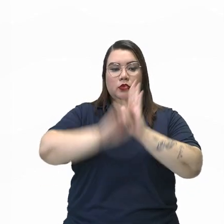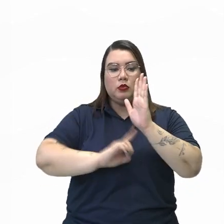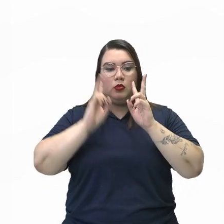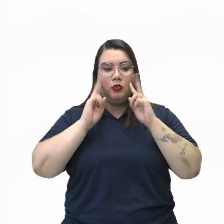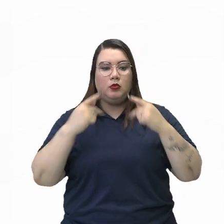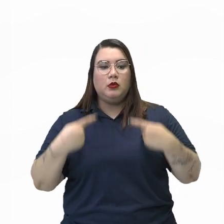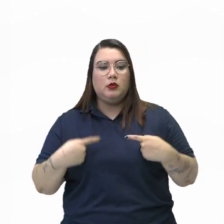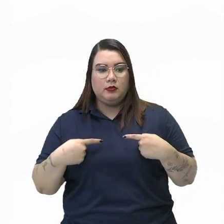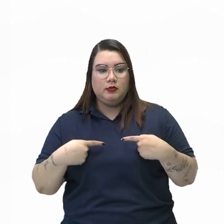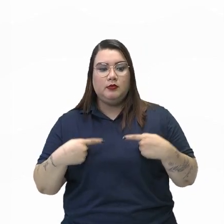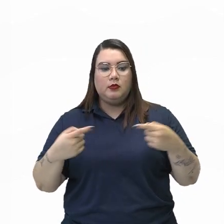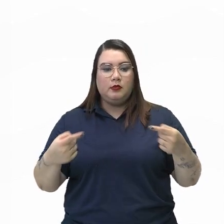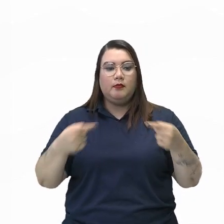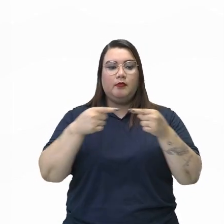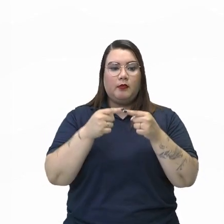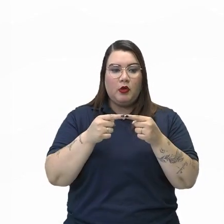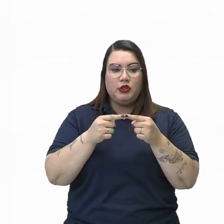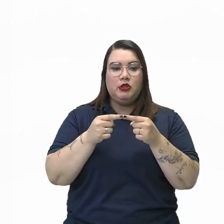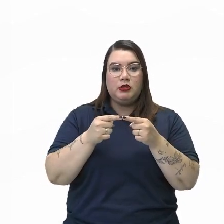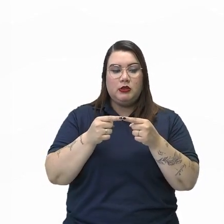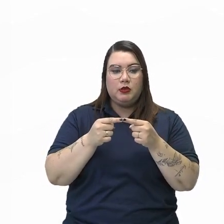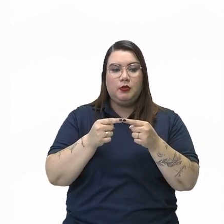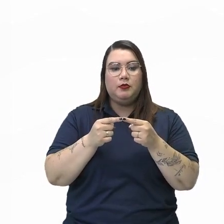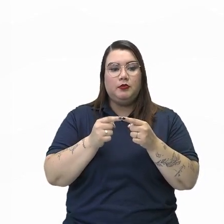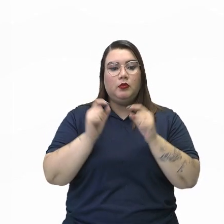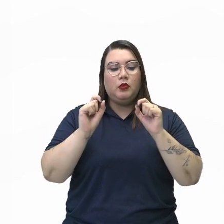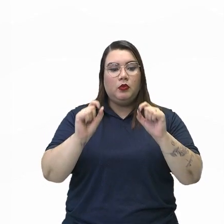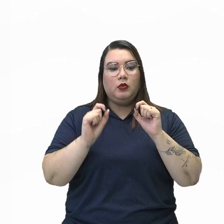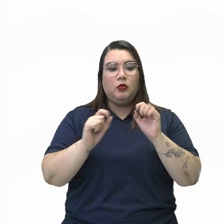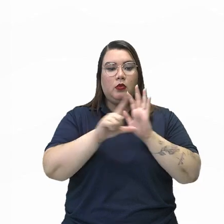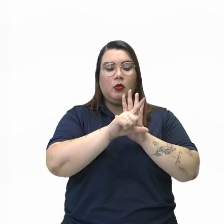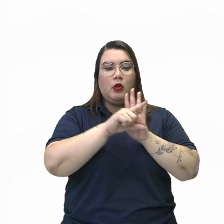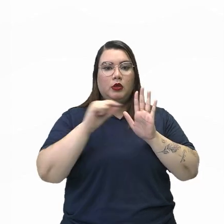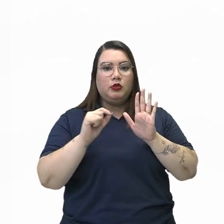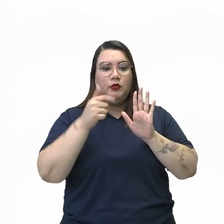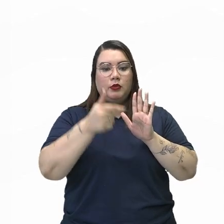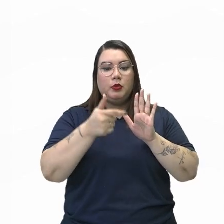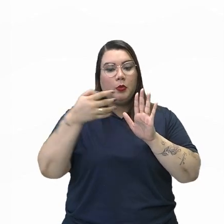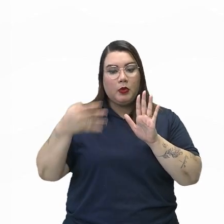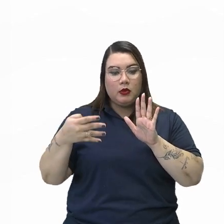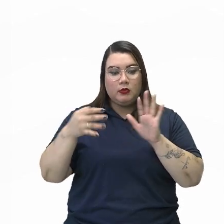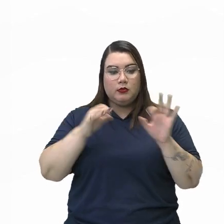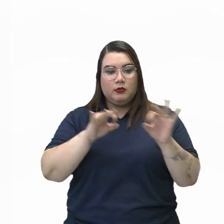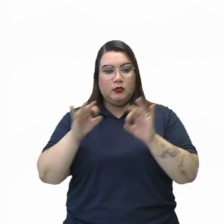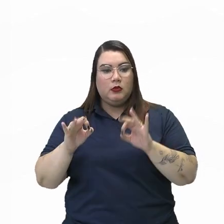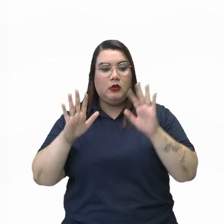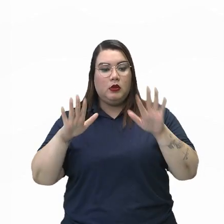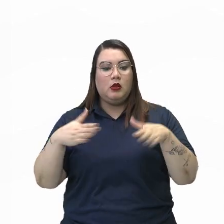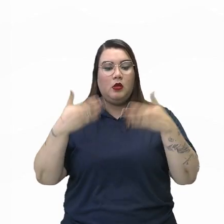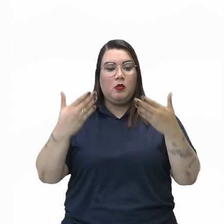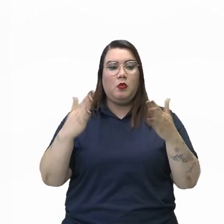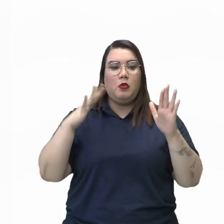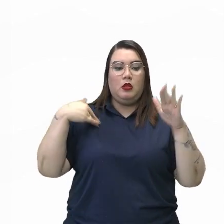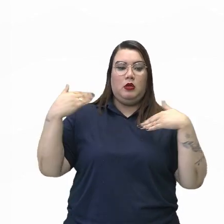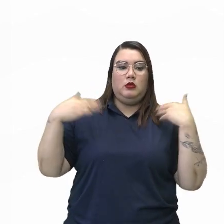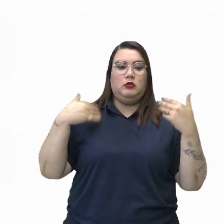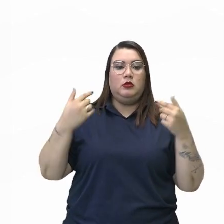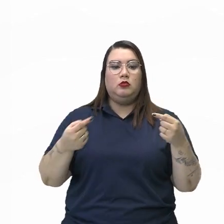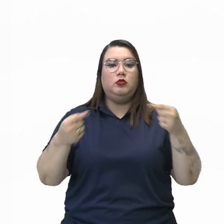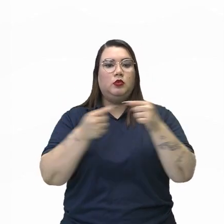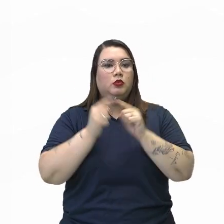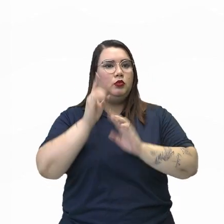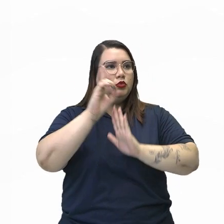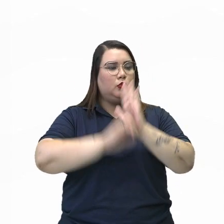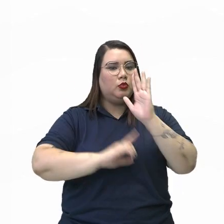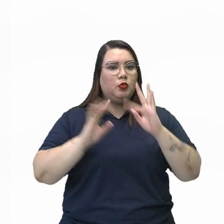Direitos Humanos, tá? No artigo 24º. Então, o lazer, ele é um direito de